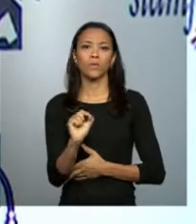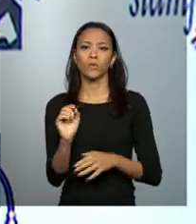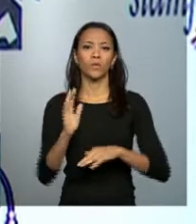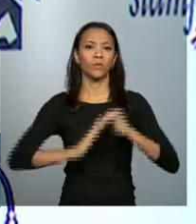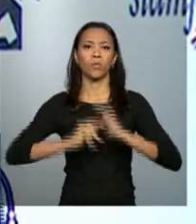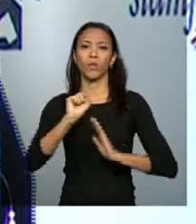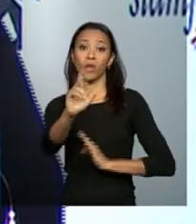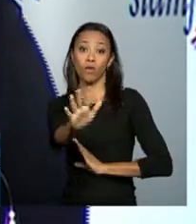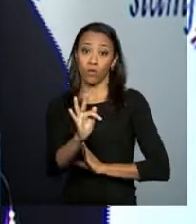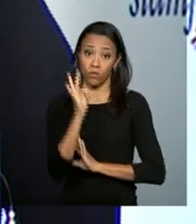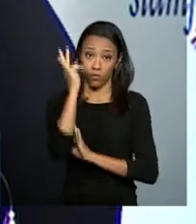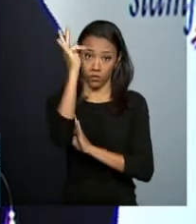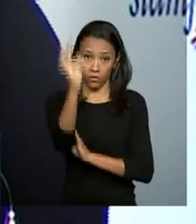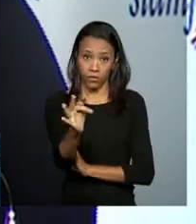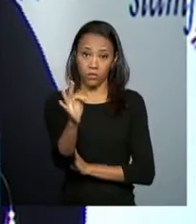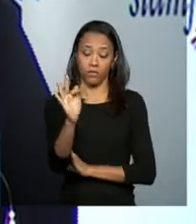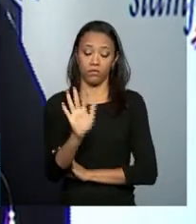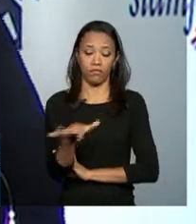da construção civil.